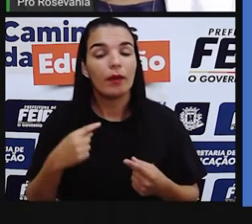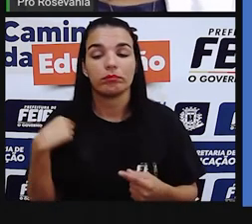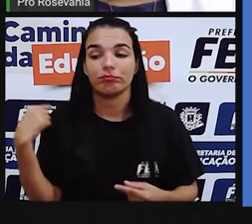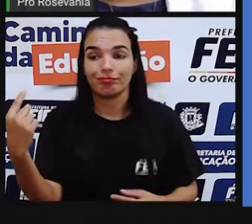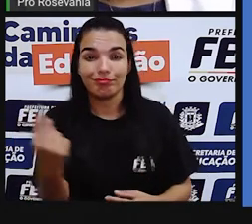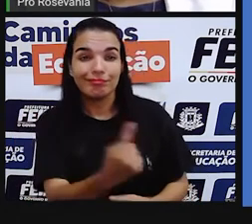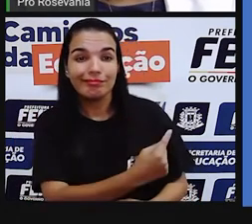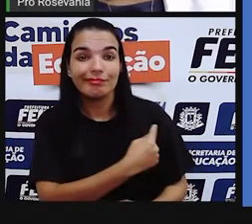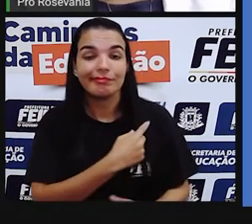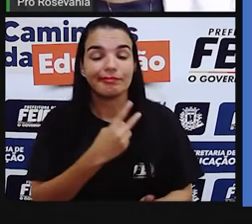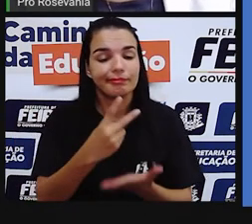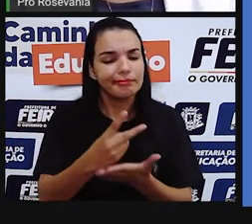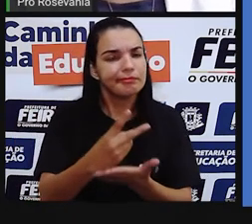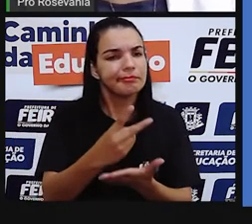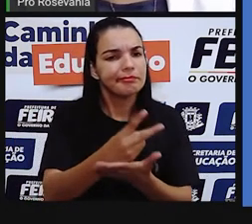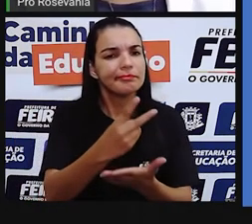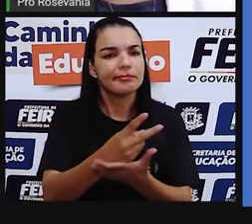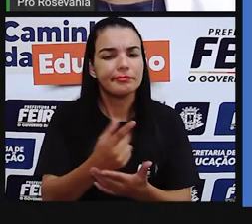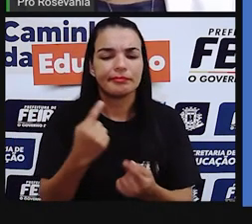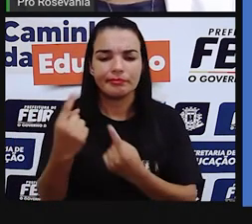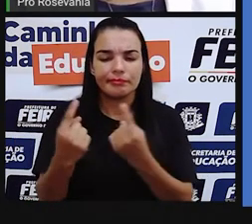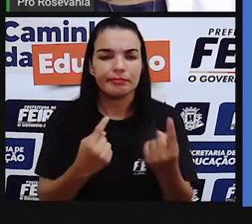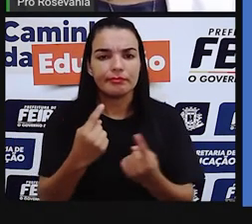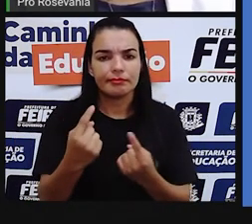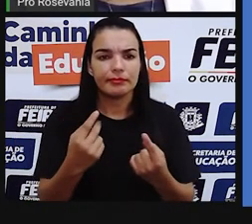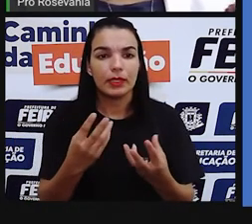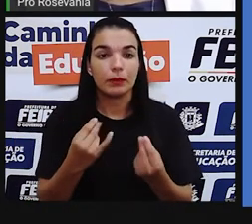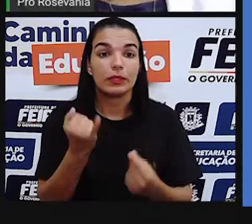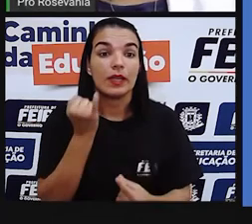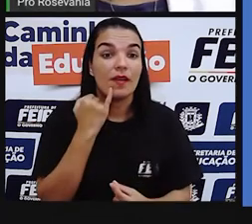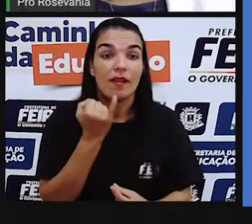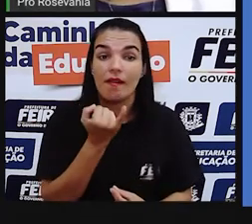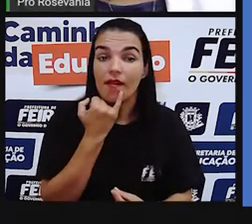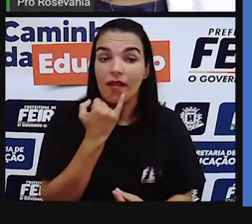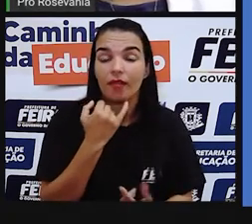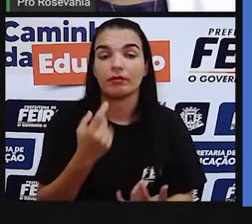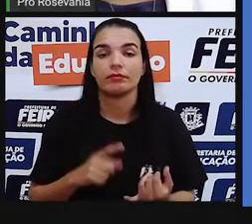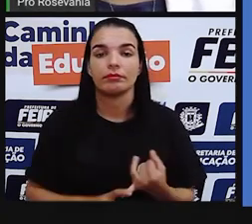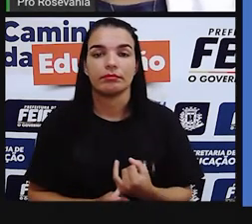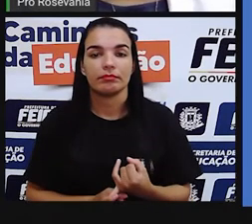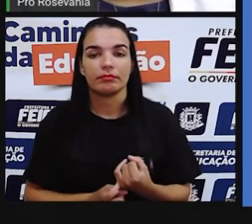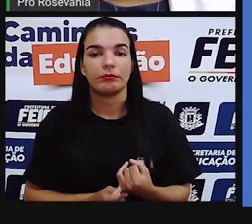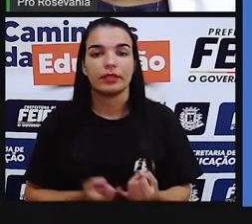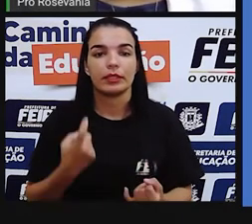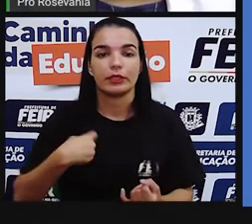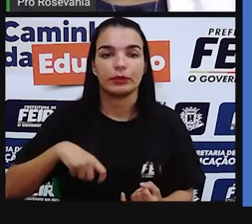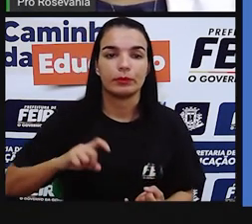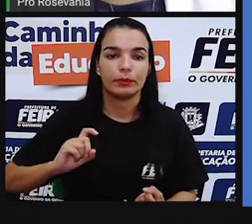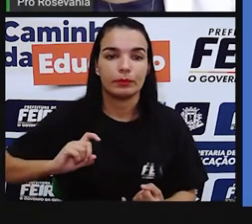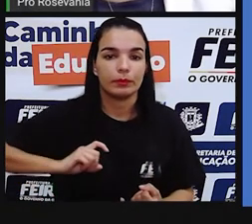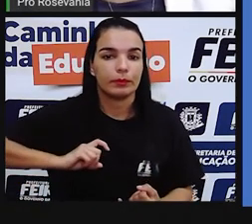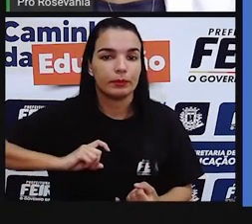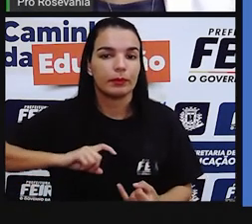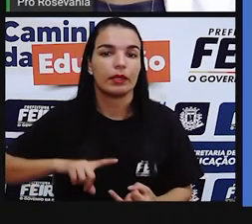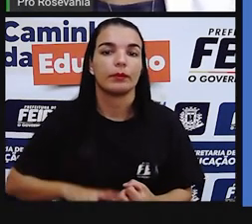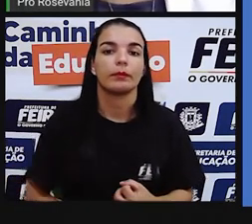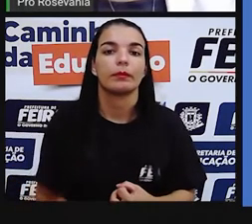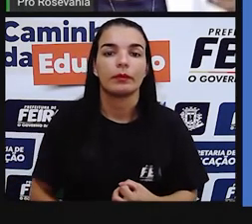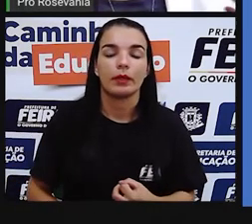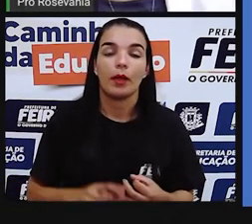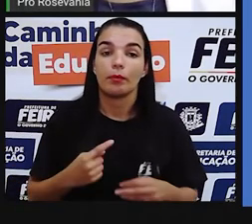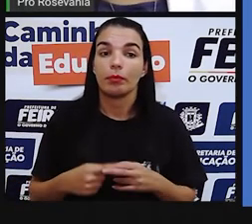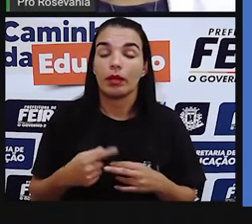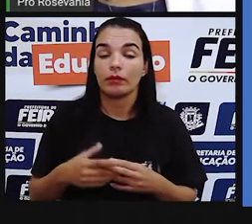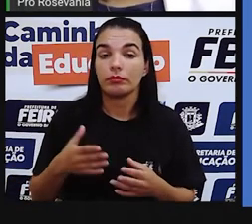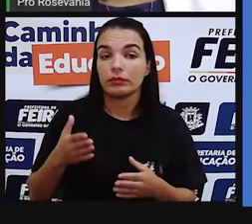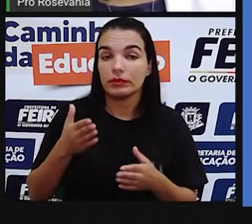né, forma de produzir, que muitos italianos vieram, né, para o cultivo da uva, o cultivo, né, também do café,